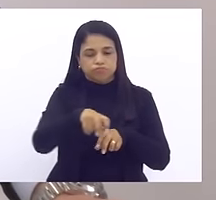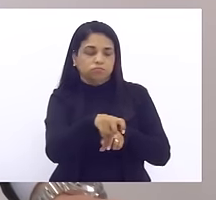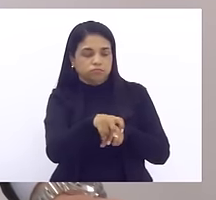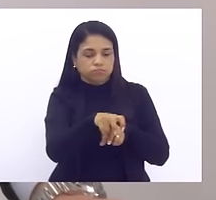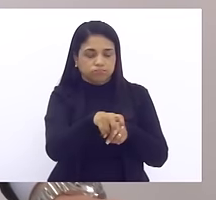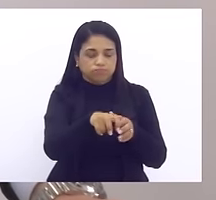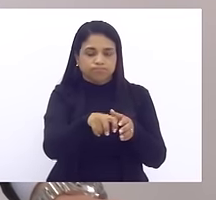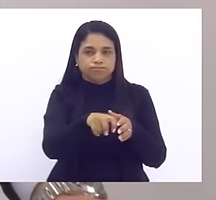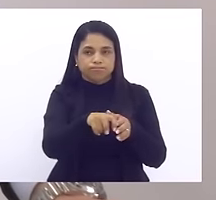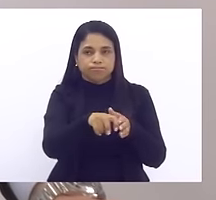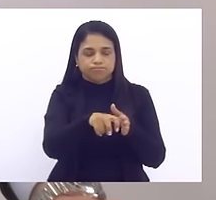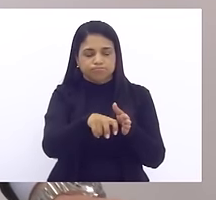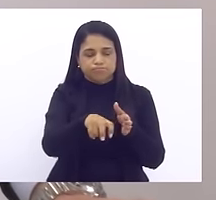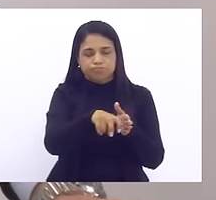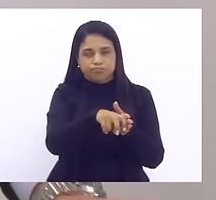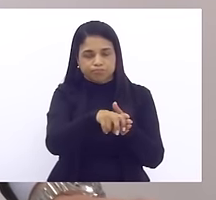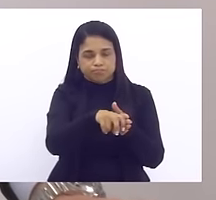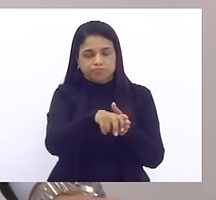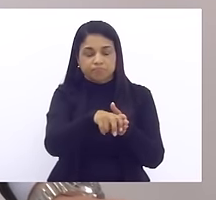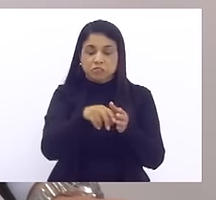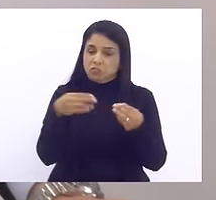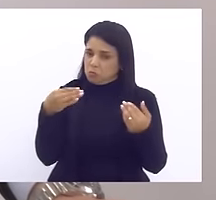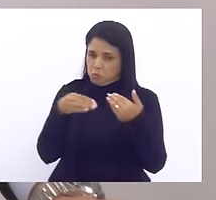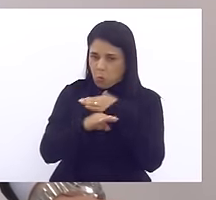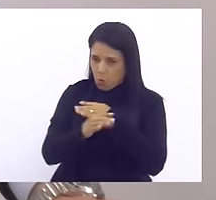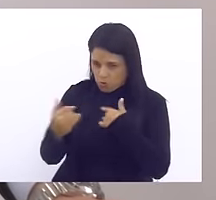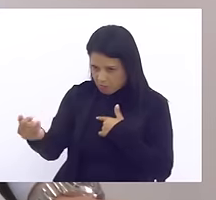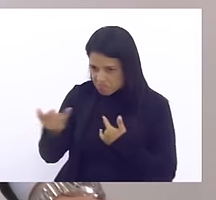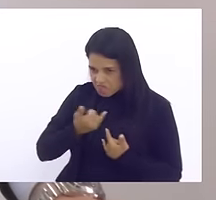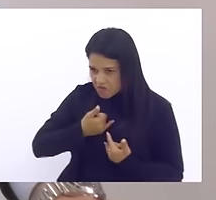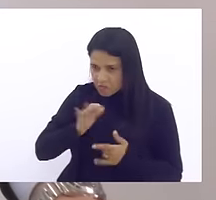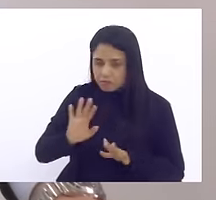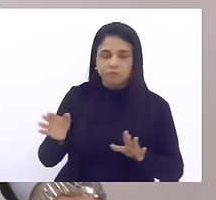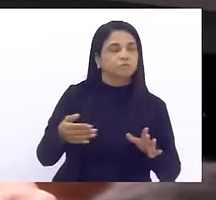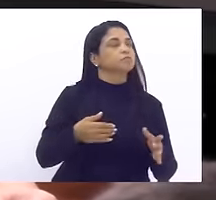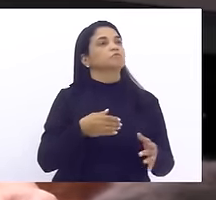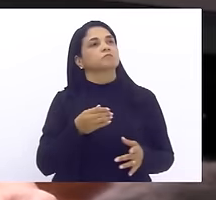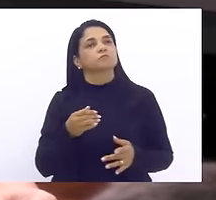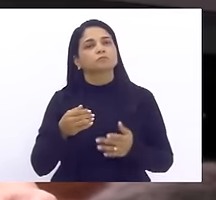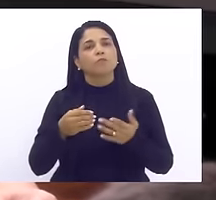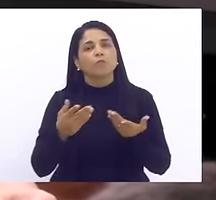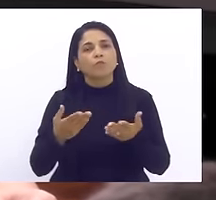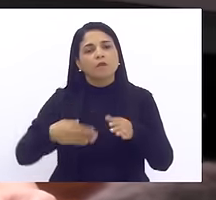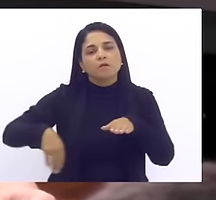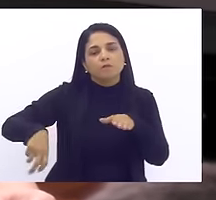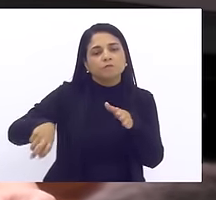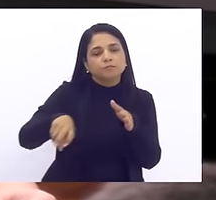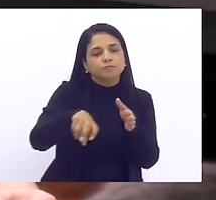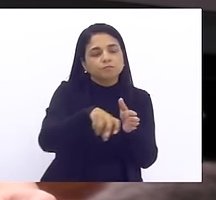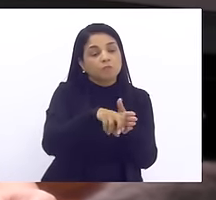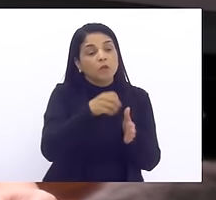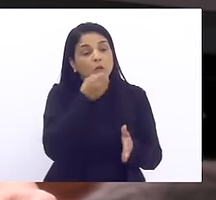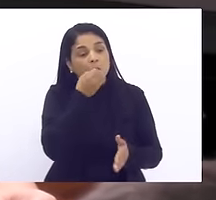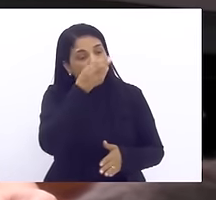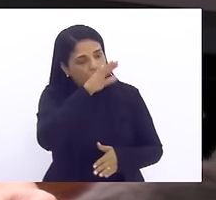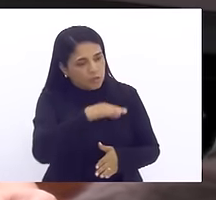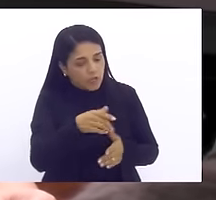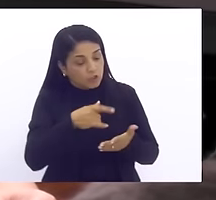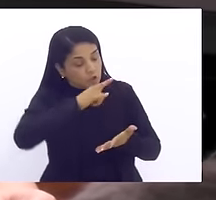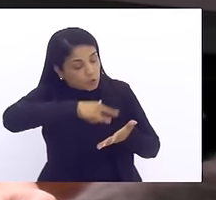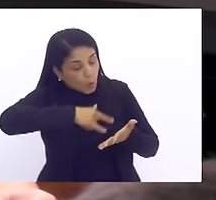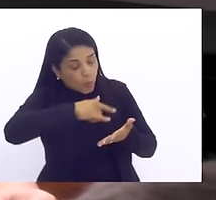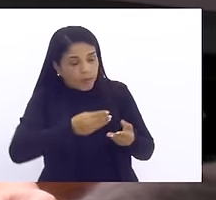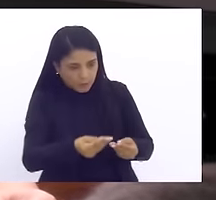que é assim que acontece né se a senhora discordar por favor faça o comentário senhor boa tarde pode me dar o seu documento